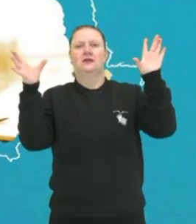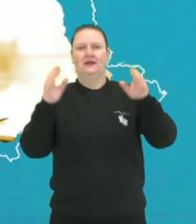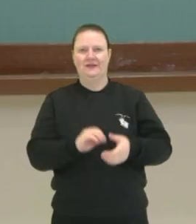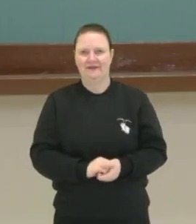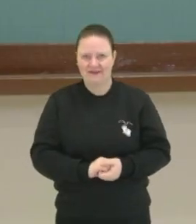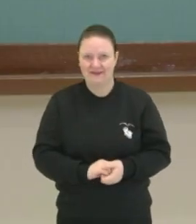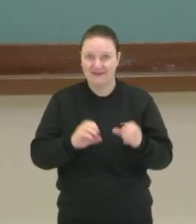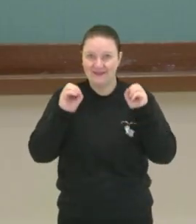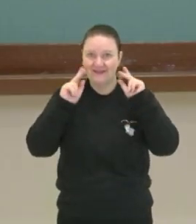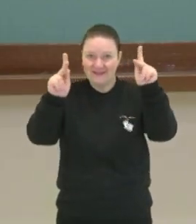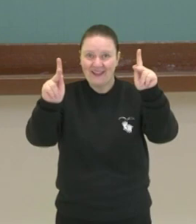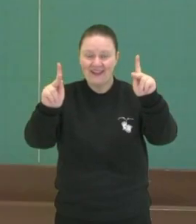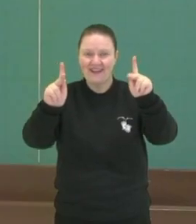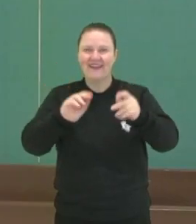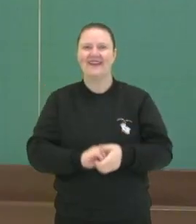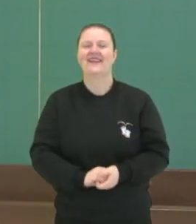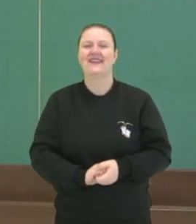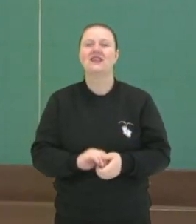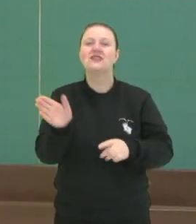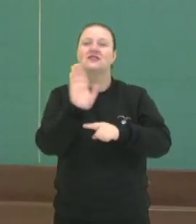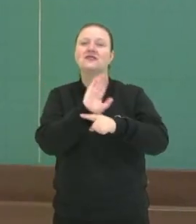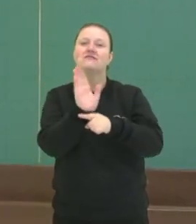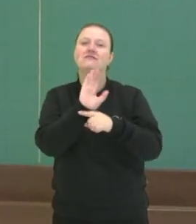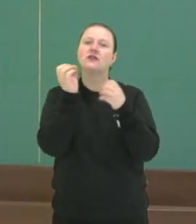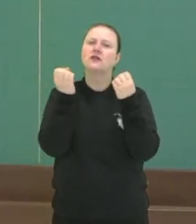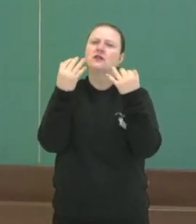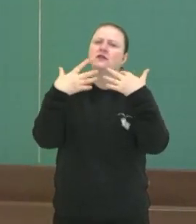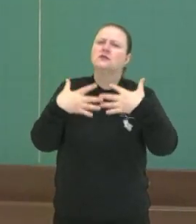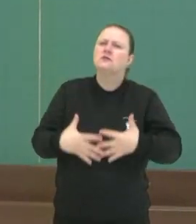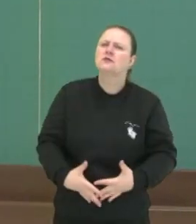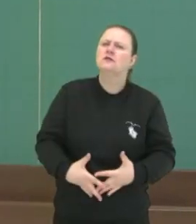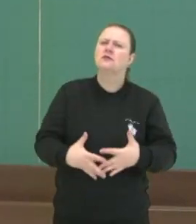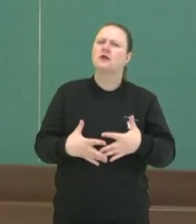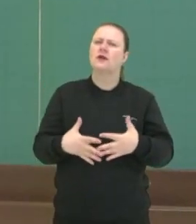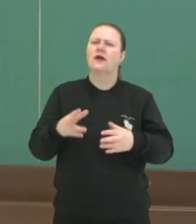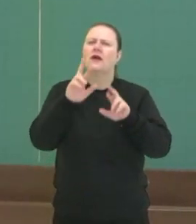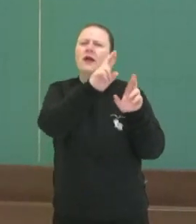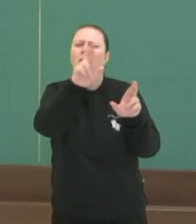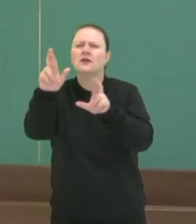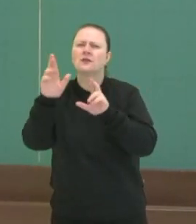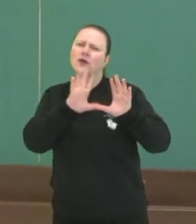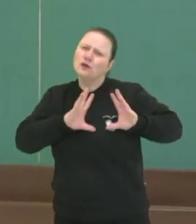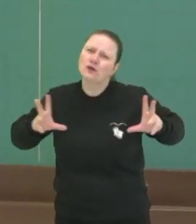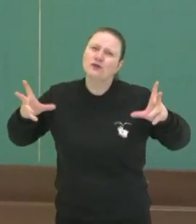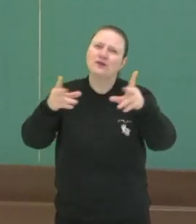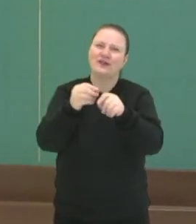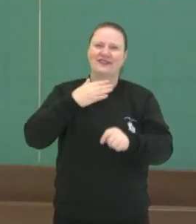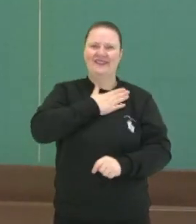Ok? Nesse vídeo nós falamos sobre surrealismo, espero que vocês tenham gostado. Até breve.